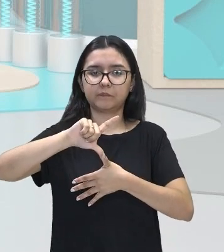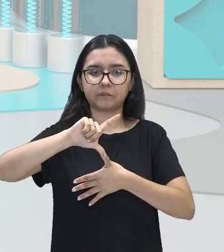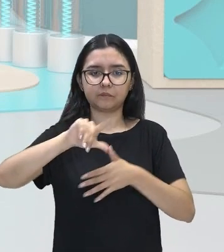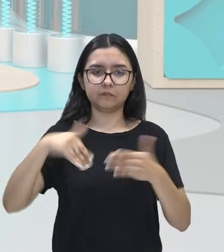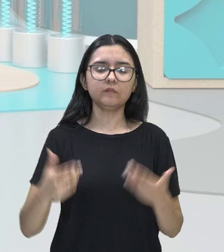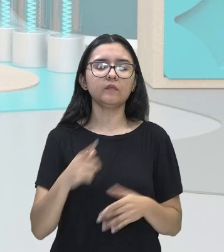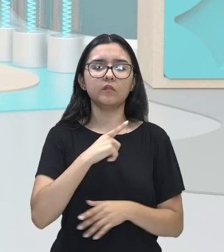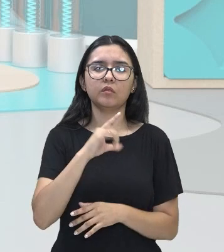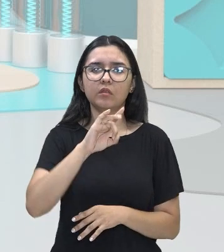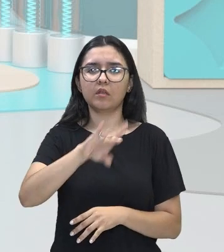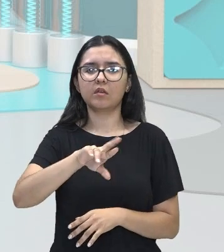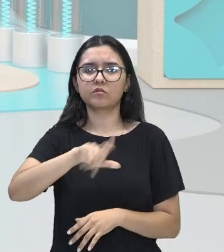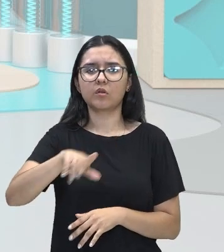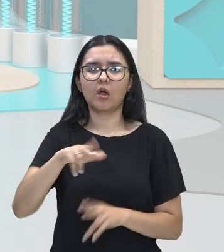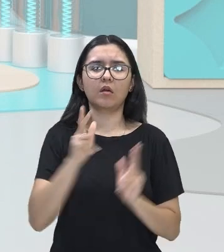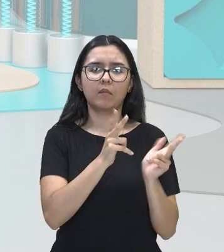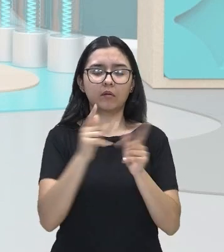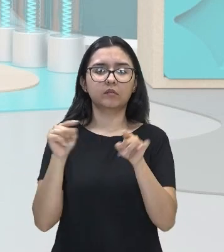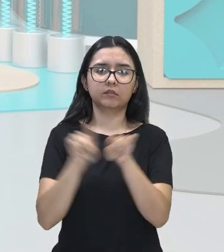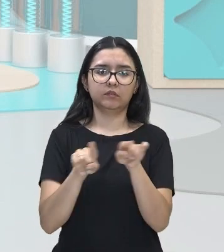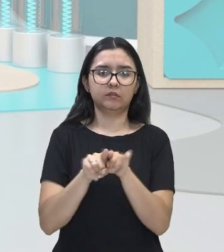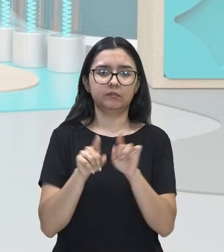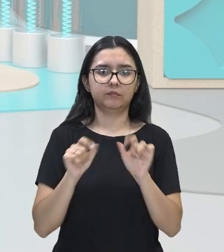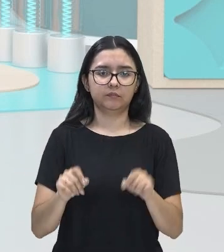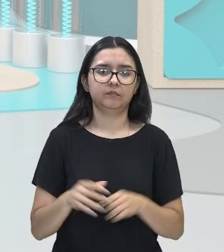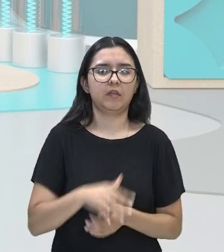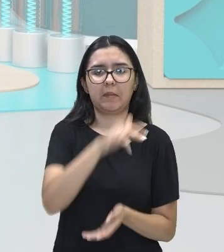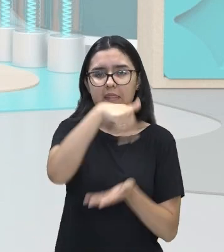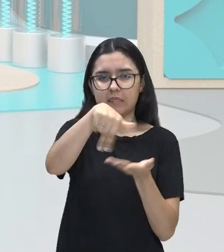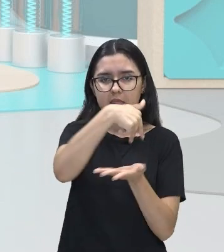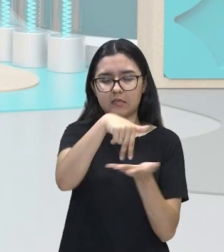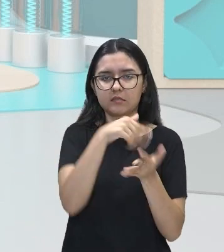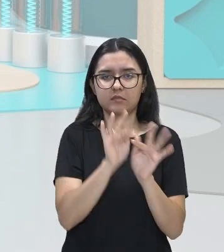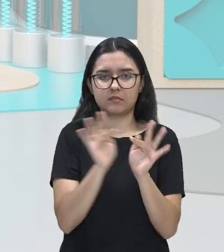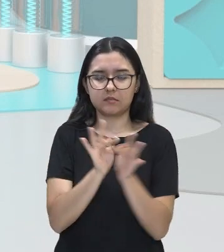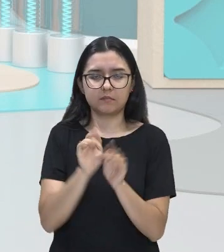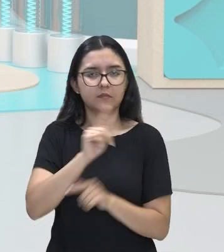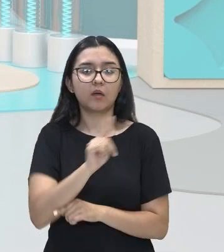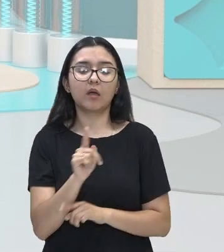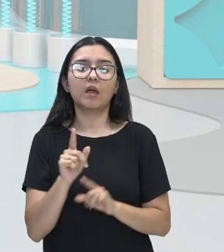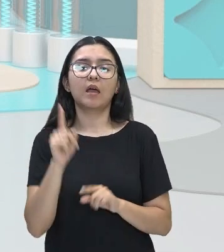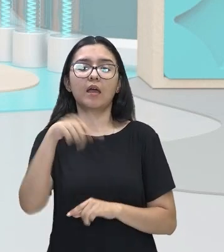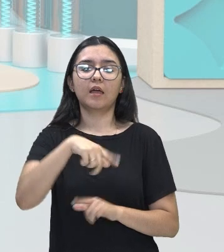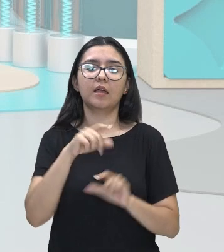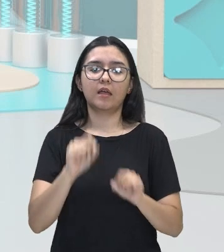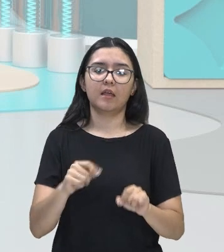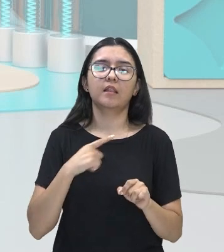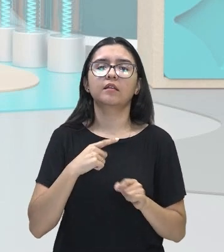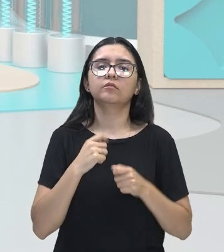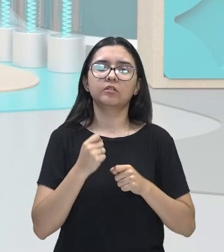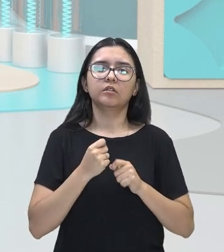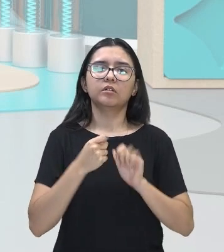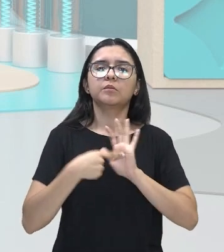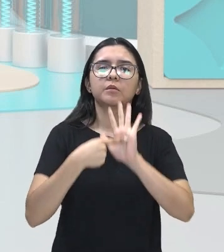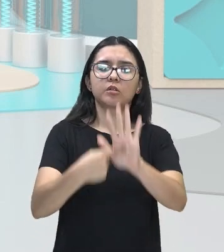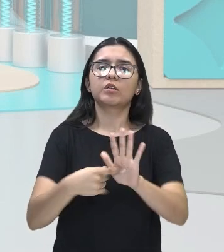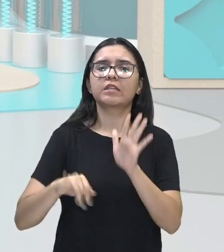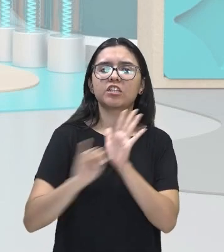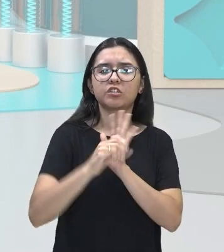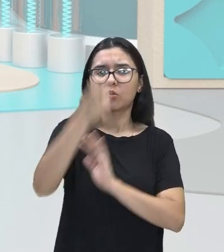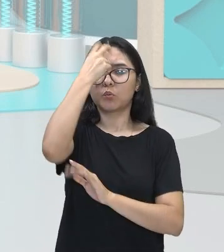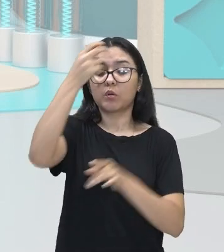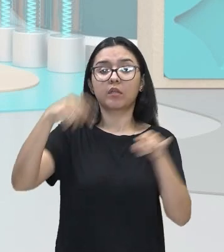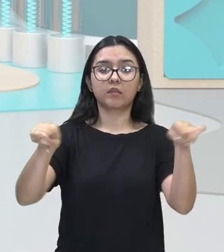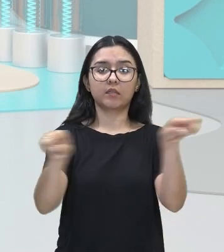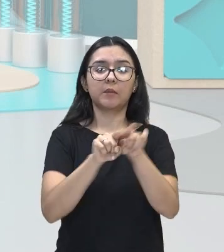de entretenimento. Ela é bem mais que uma forma de dança. Ela é uma expressão de identidade cultural e é também um meio